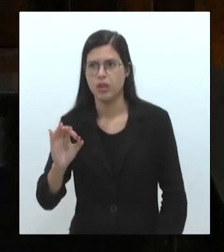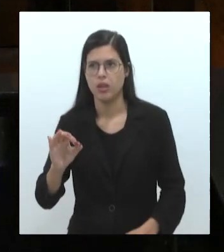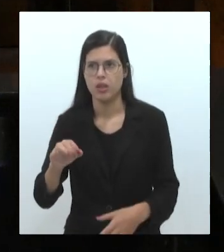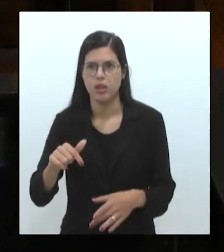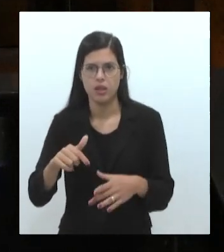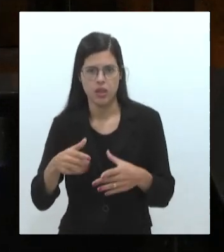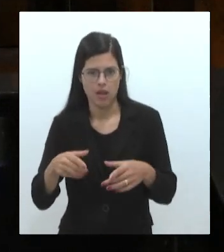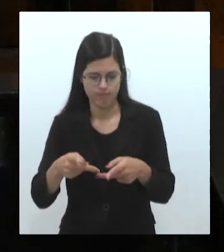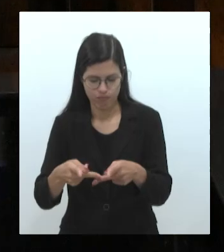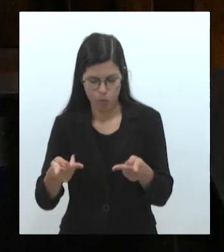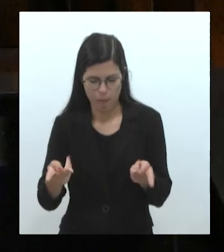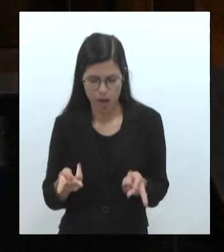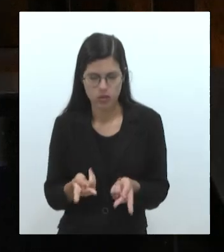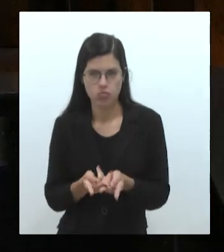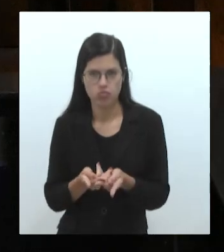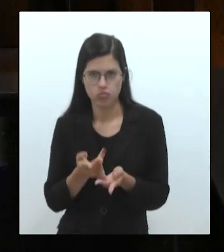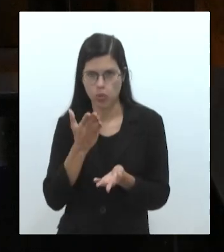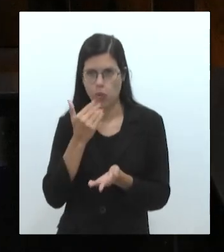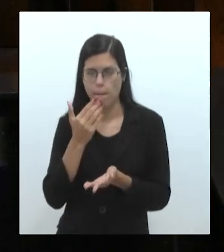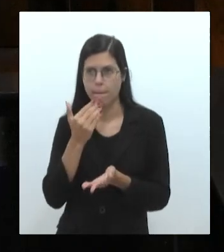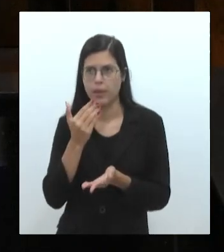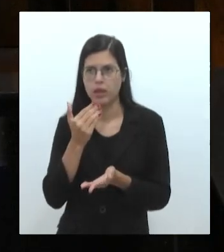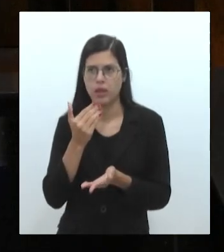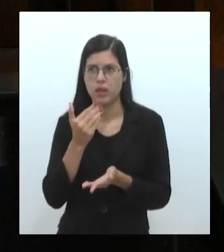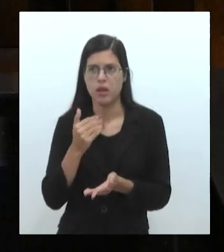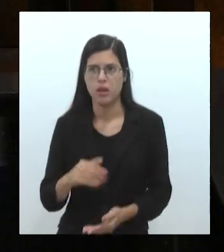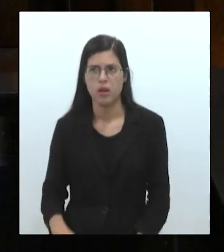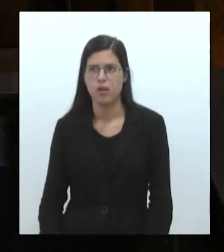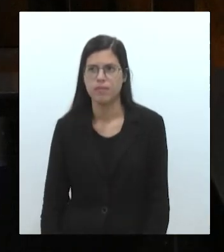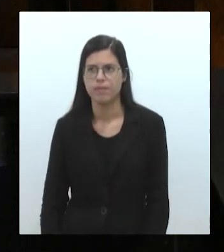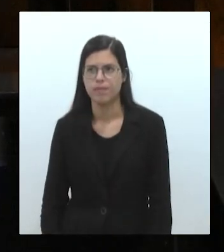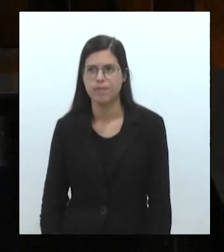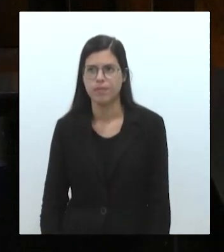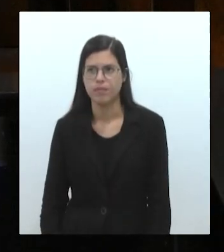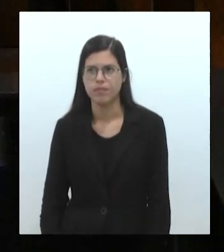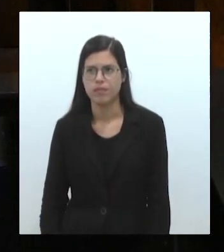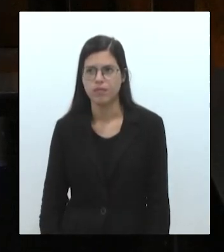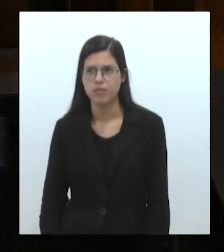quentinhas não chegavam às